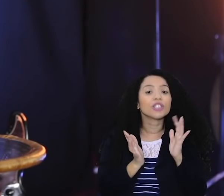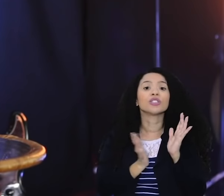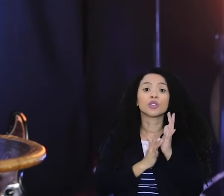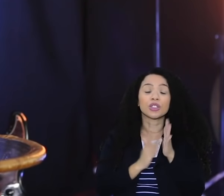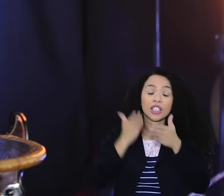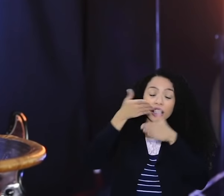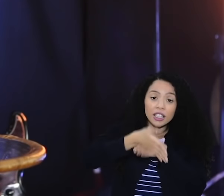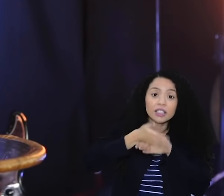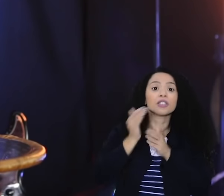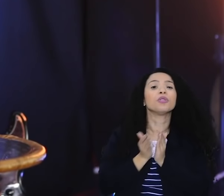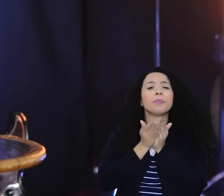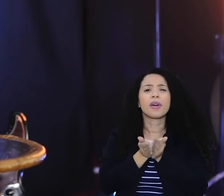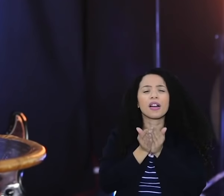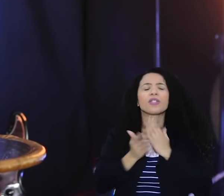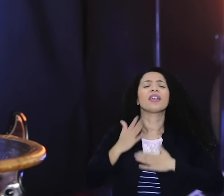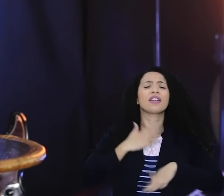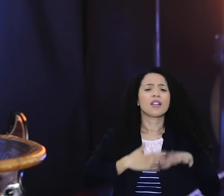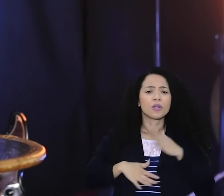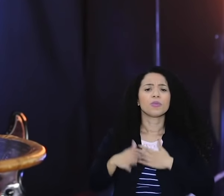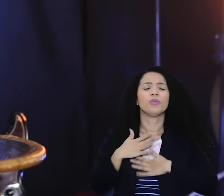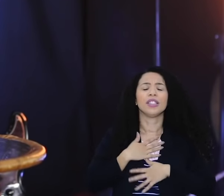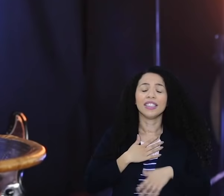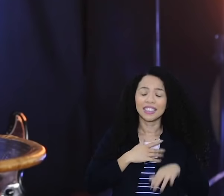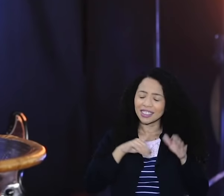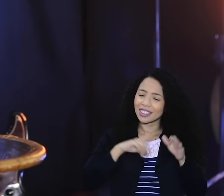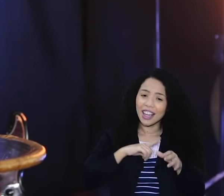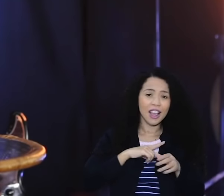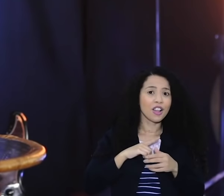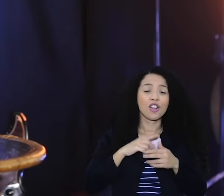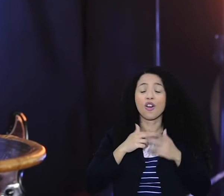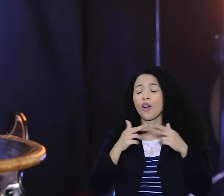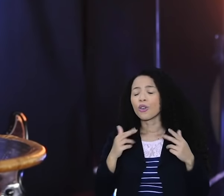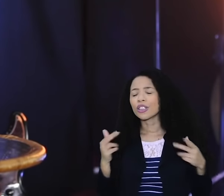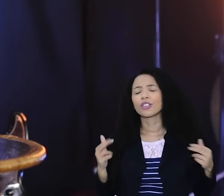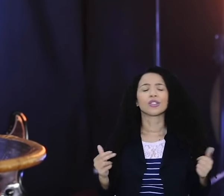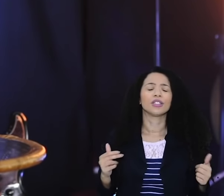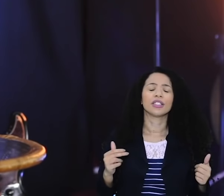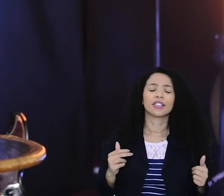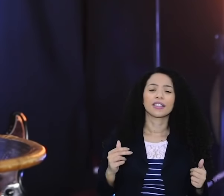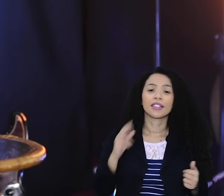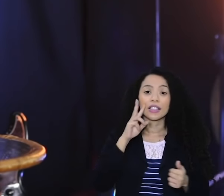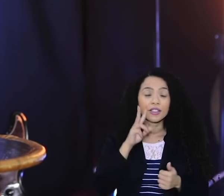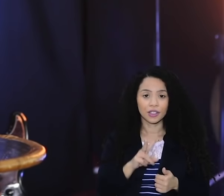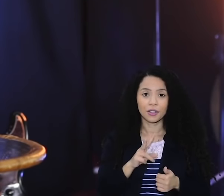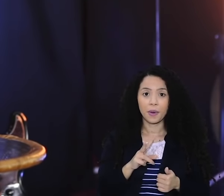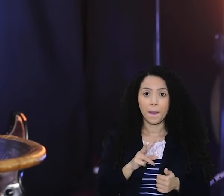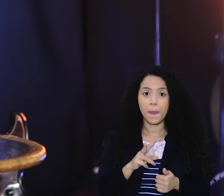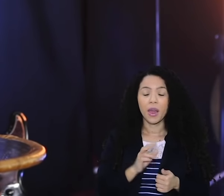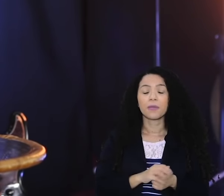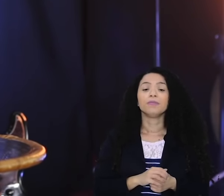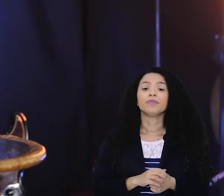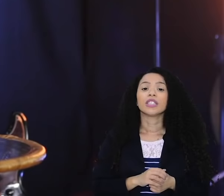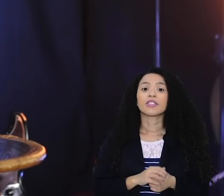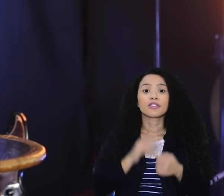entra no barco, que o mar se acalma, eles têm uma outra observação, diferente daquela que eles tiveram na primeira tempestade. Eles